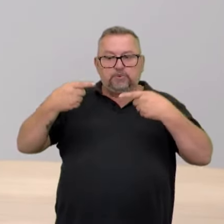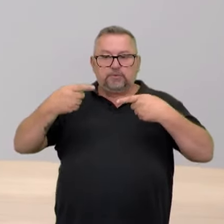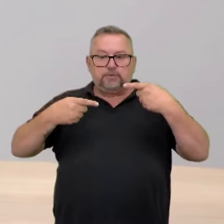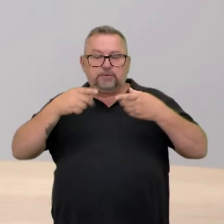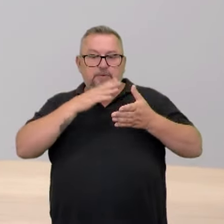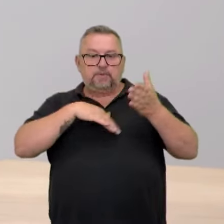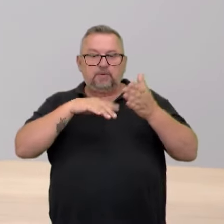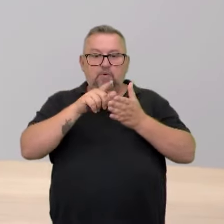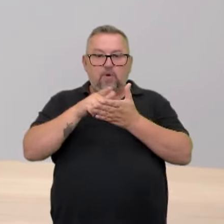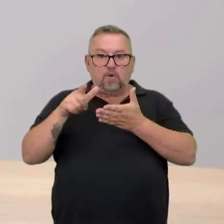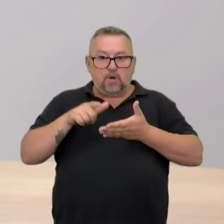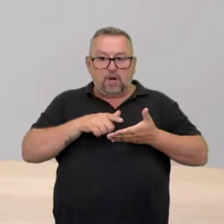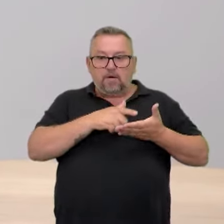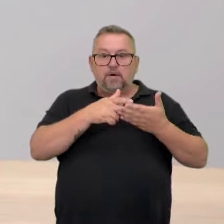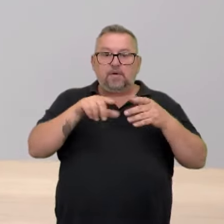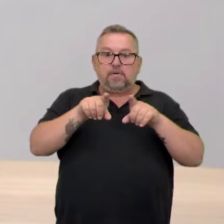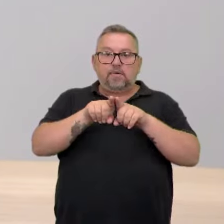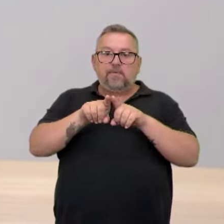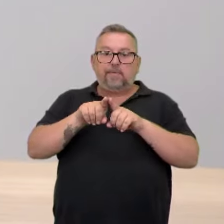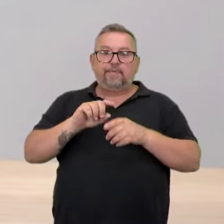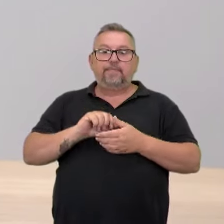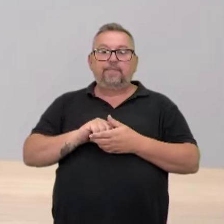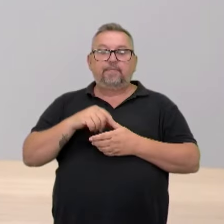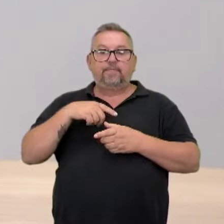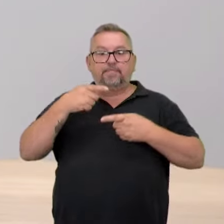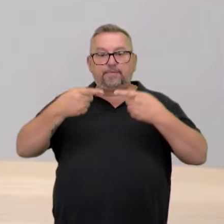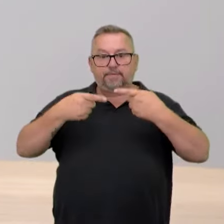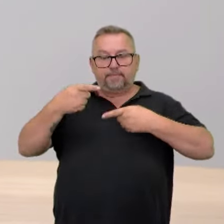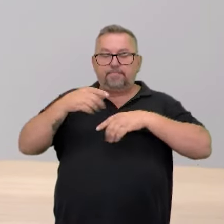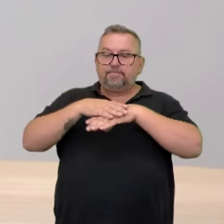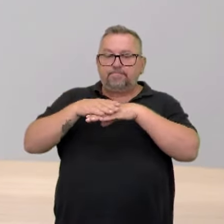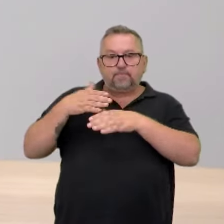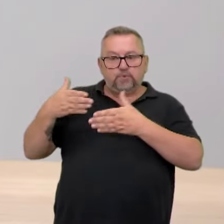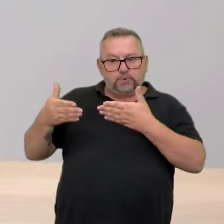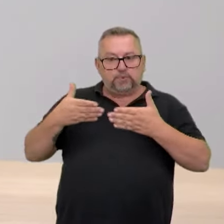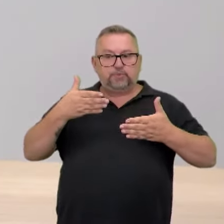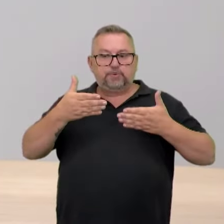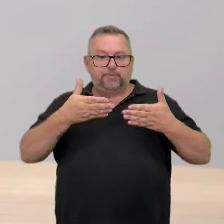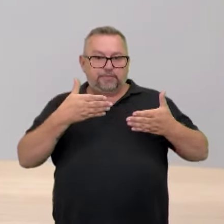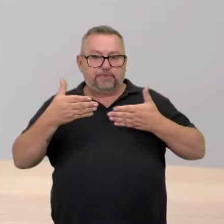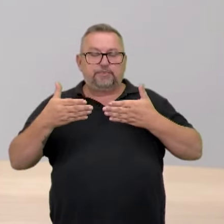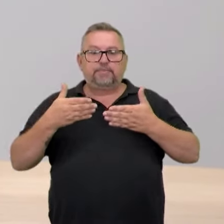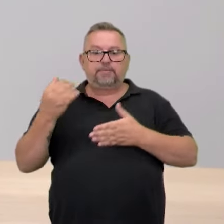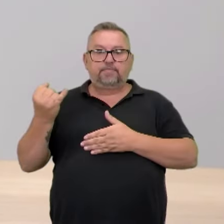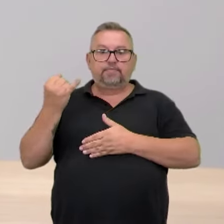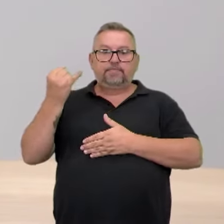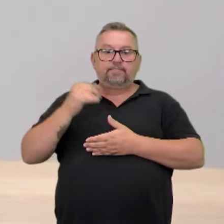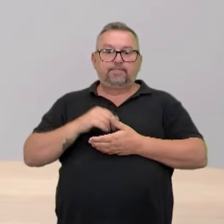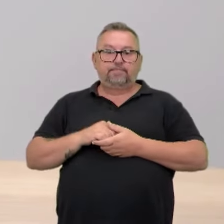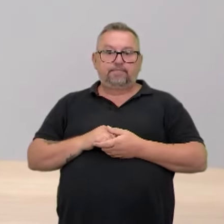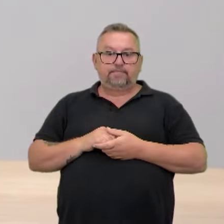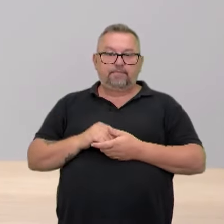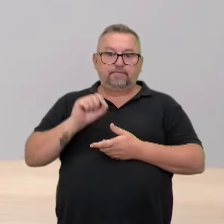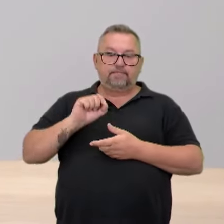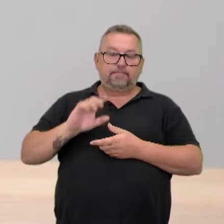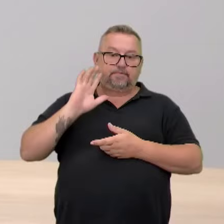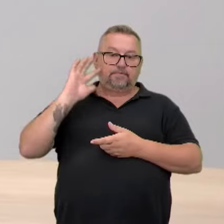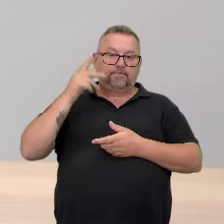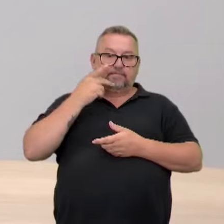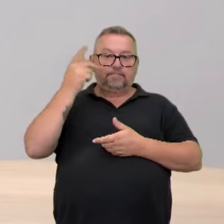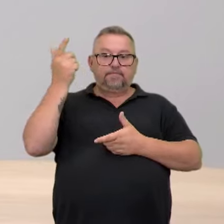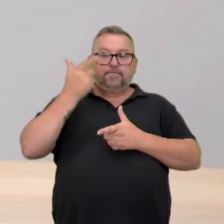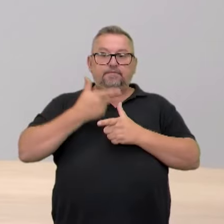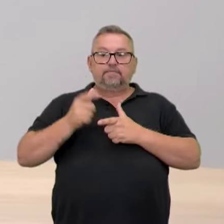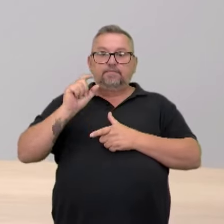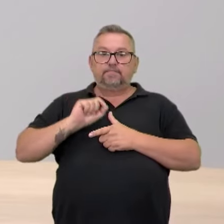todos os veículos, né, e debatiam assuntos pertinentes, assuntos que eles consideravam importantes. Neste caso, eles estão falando